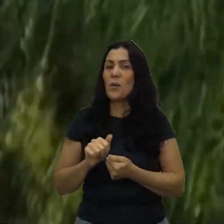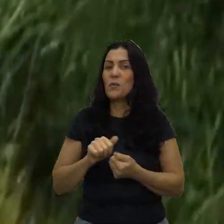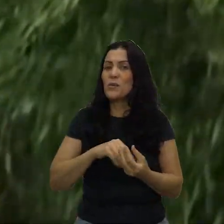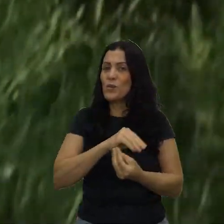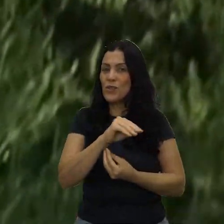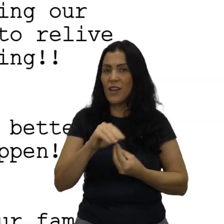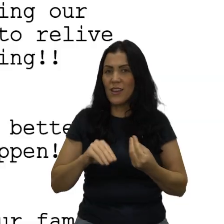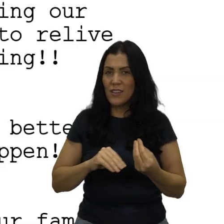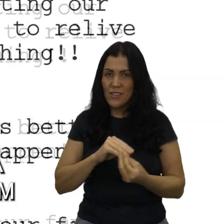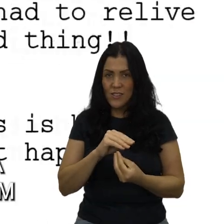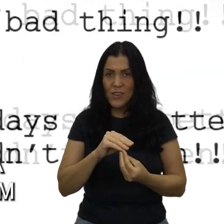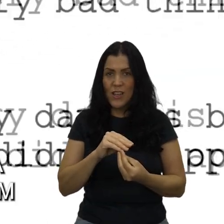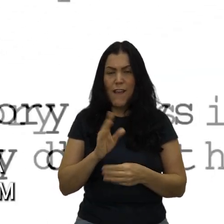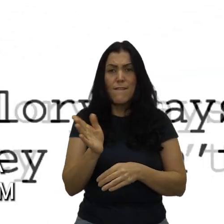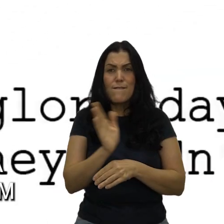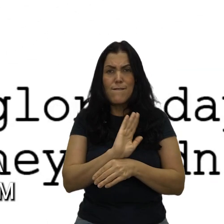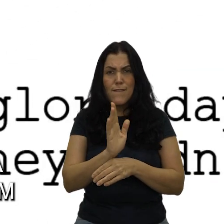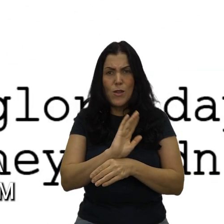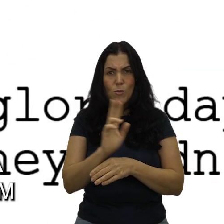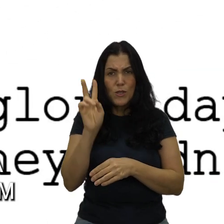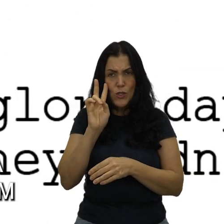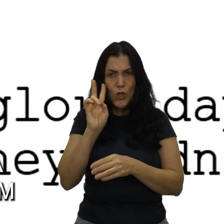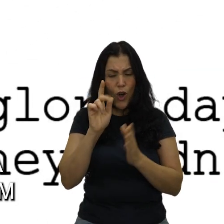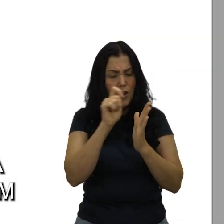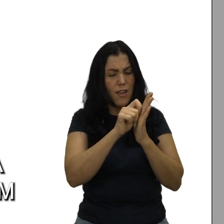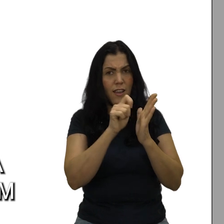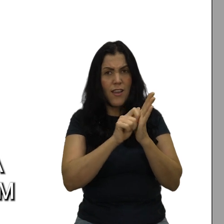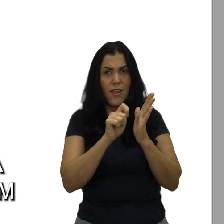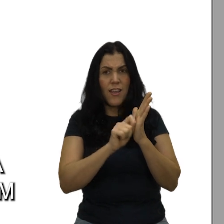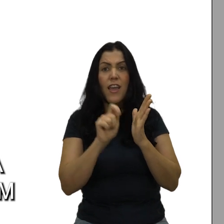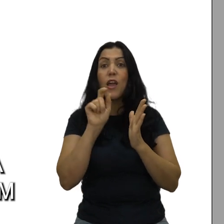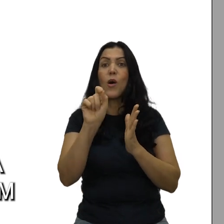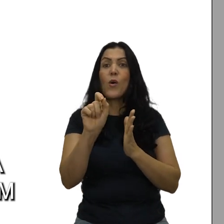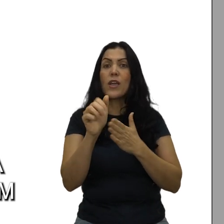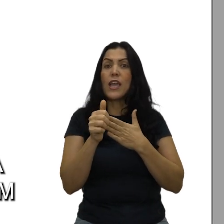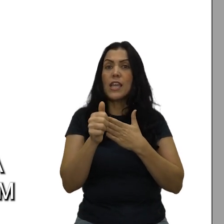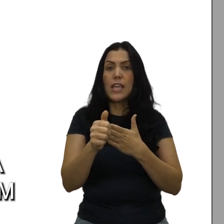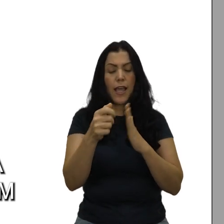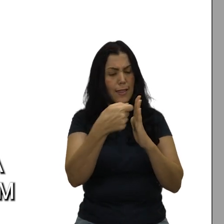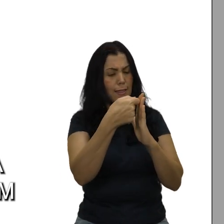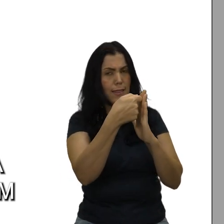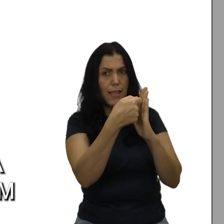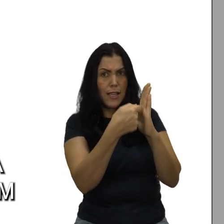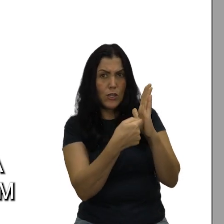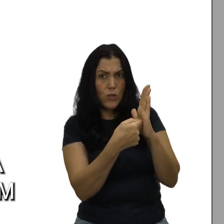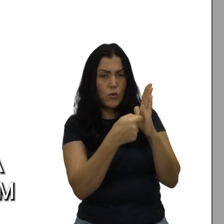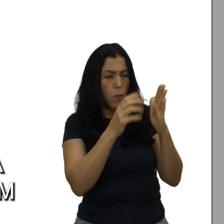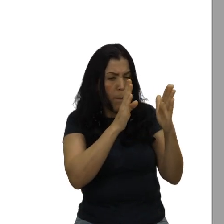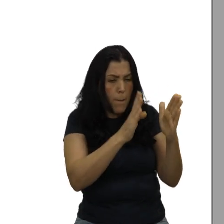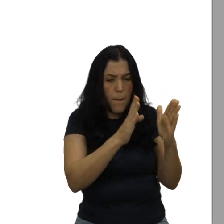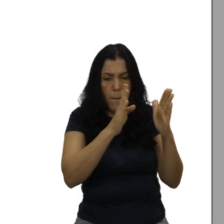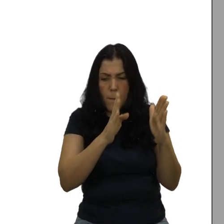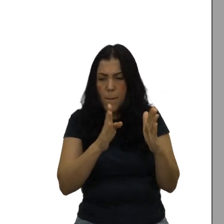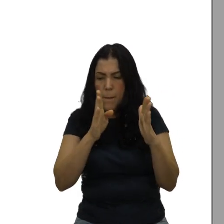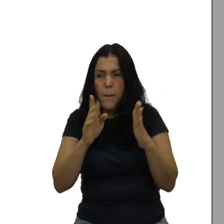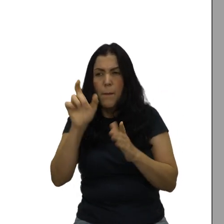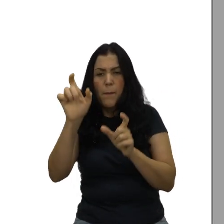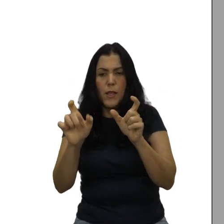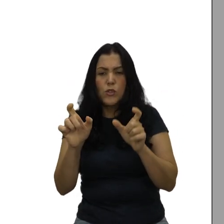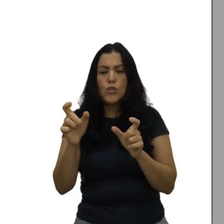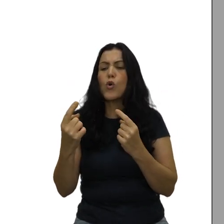universal. O roteiro de um filme é um guia em formato de texto que contém as cenas